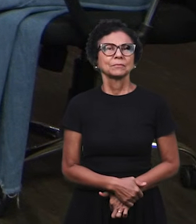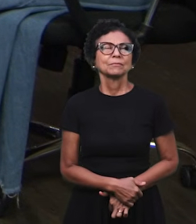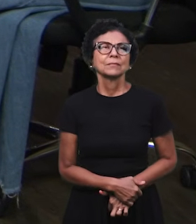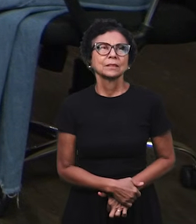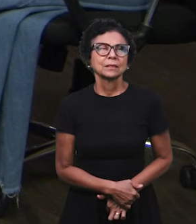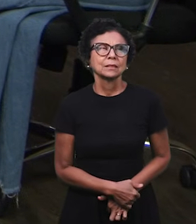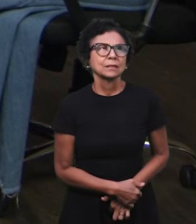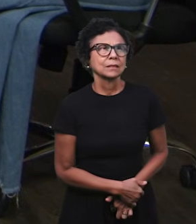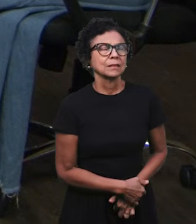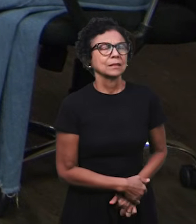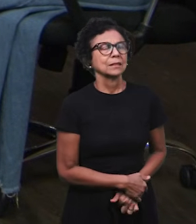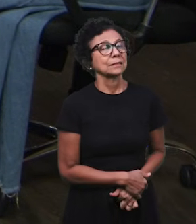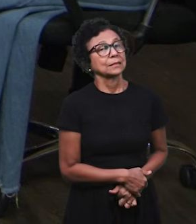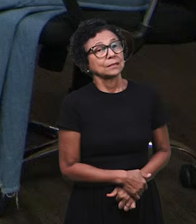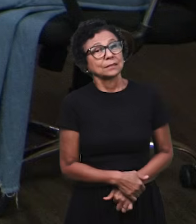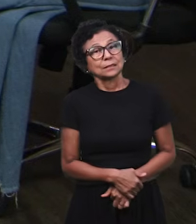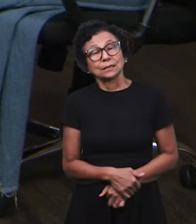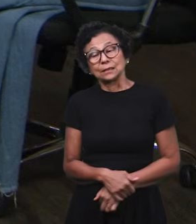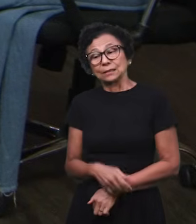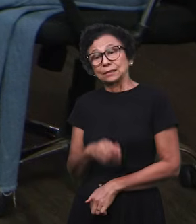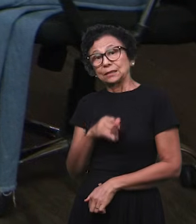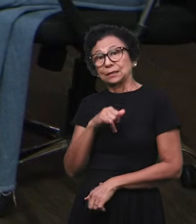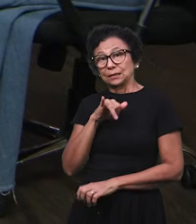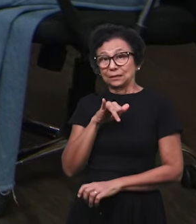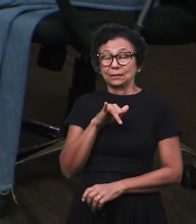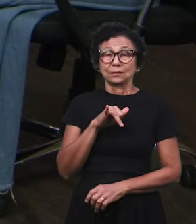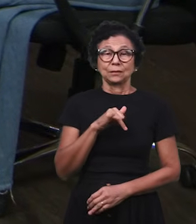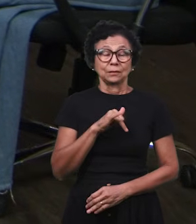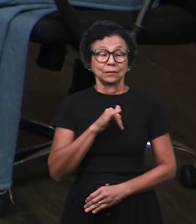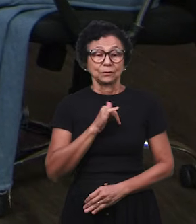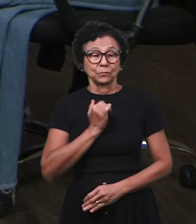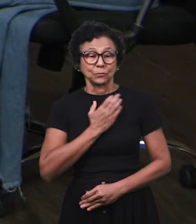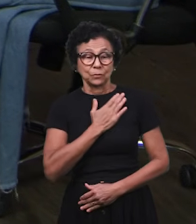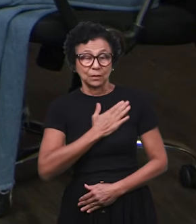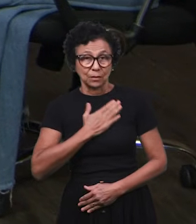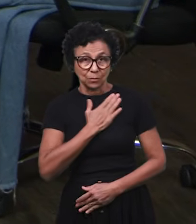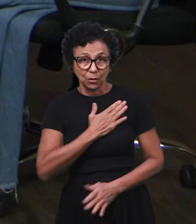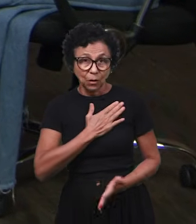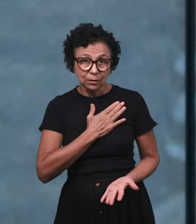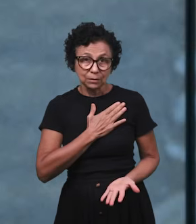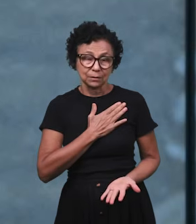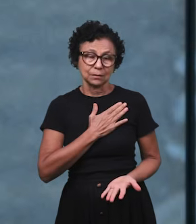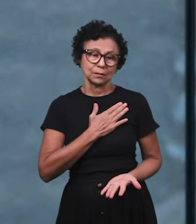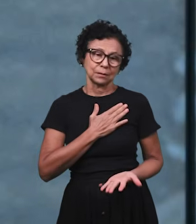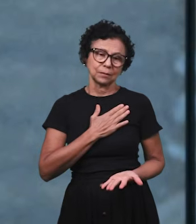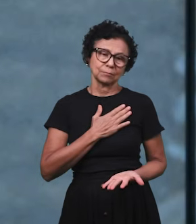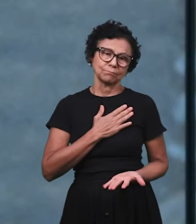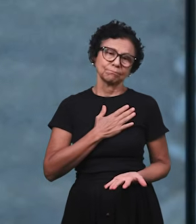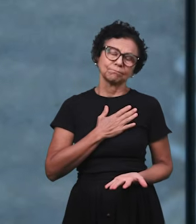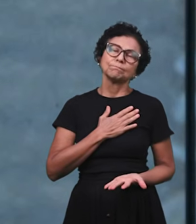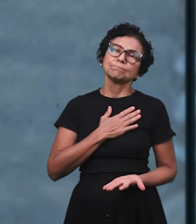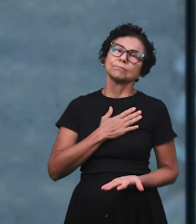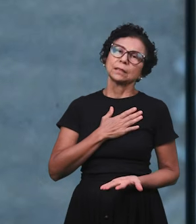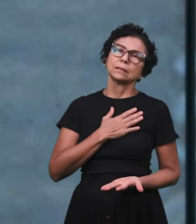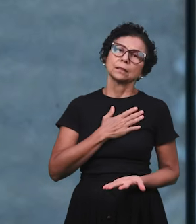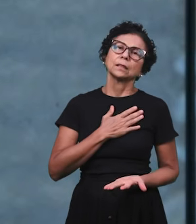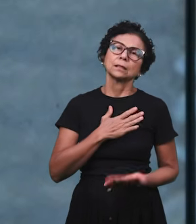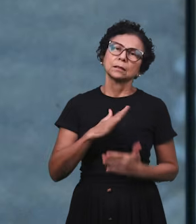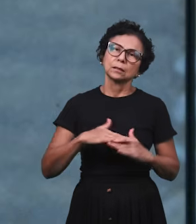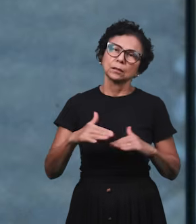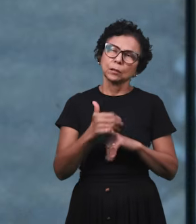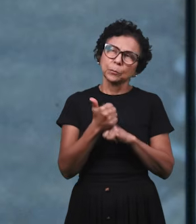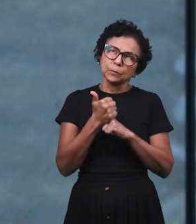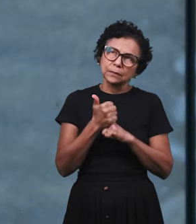maior. Sim. E com a excelência, a autoridade, com a autoridade, o reconhecimento e, Exatamente. obviamente, os negócios,